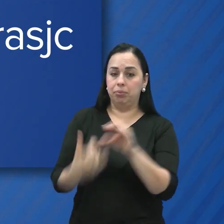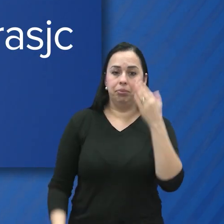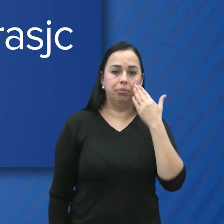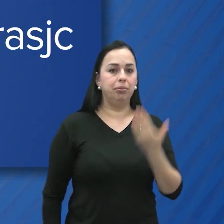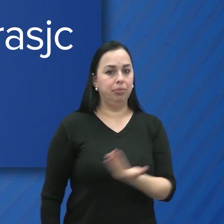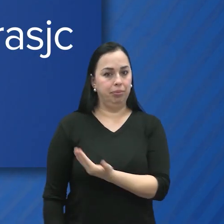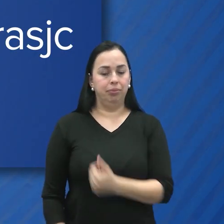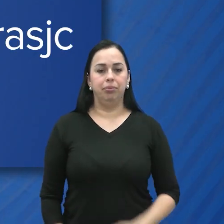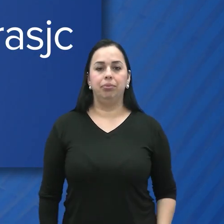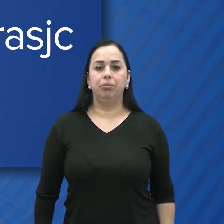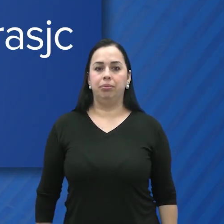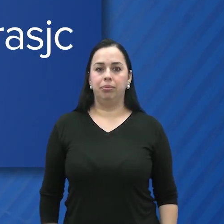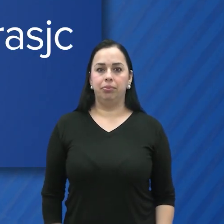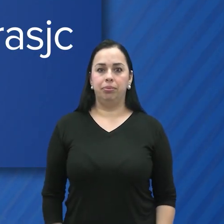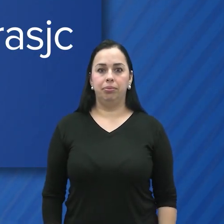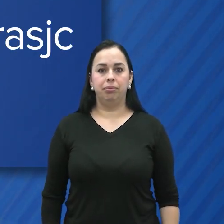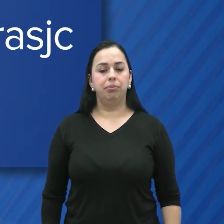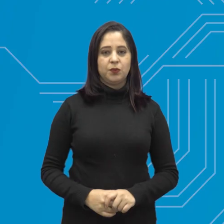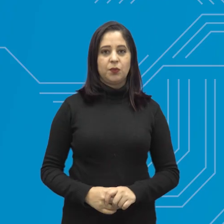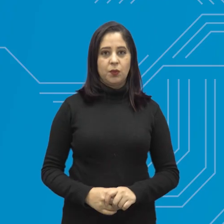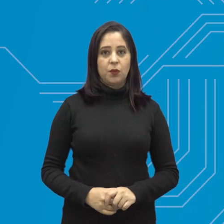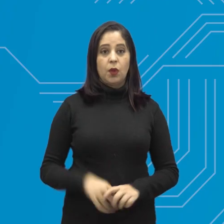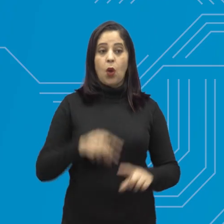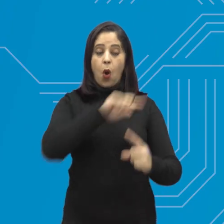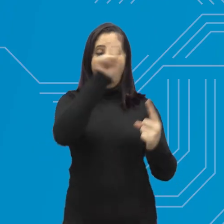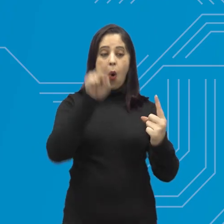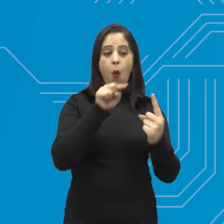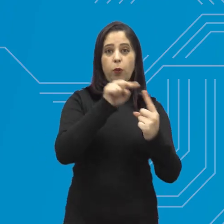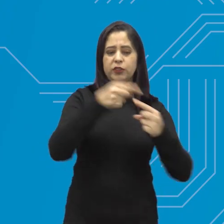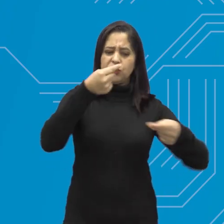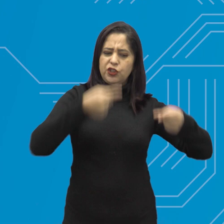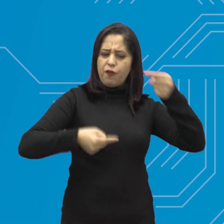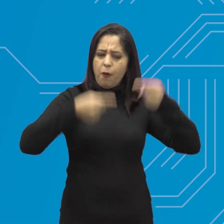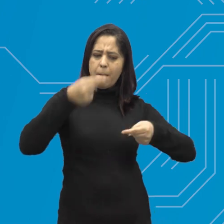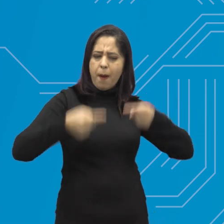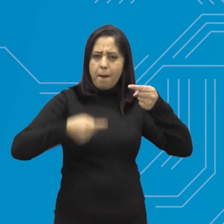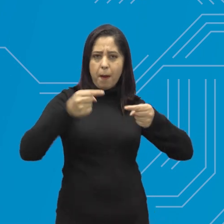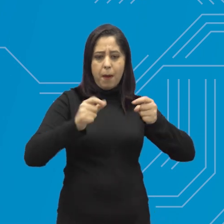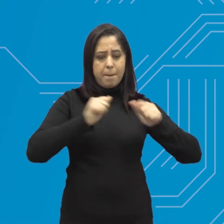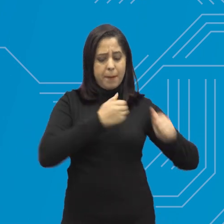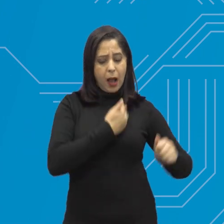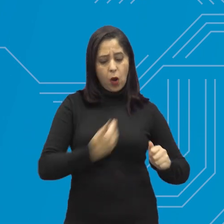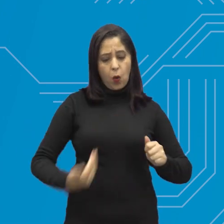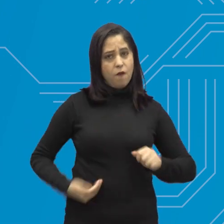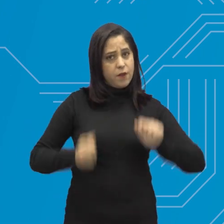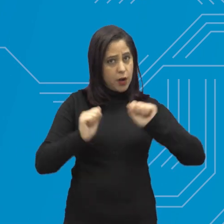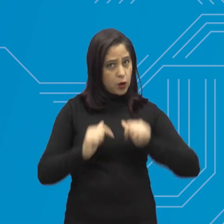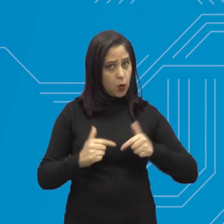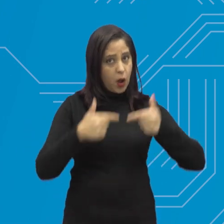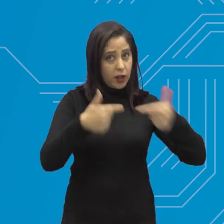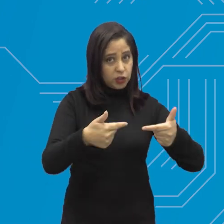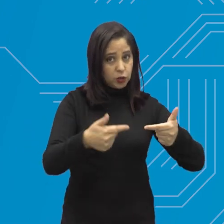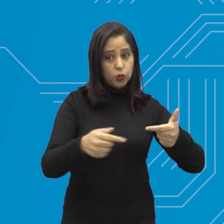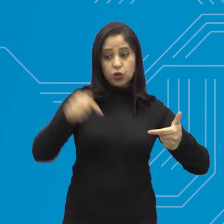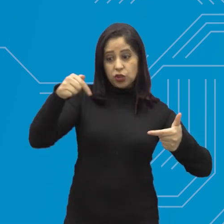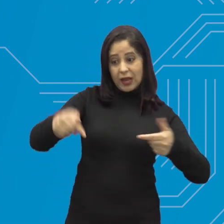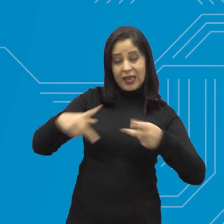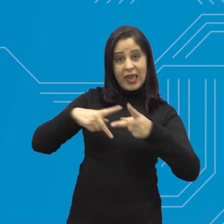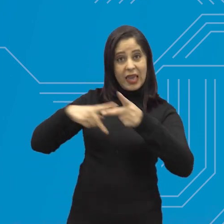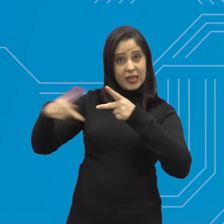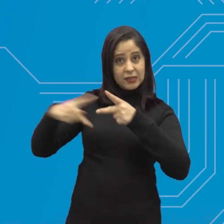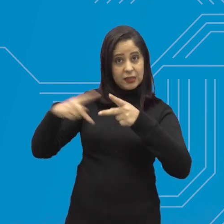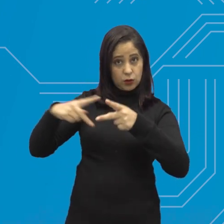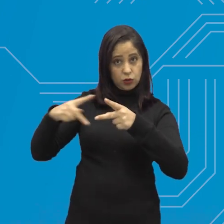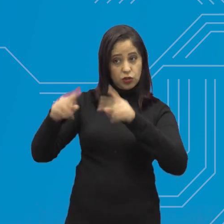na íntegra no nosso canal do YouTube. E com o objetivo de discutir políticas públicas inclusivas, São José dos